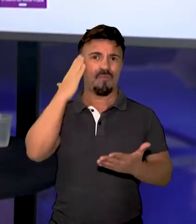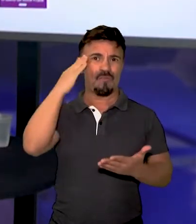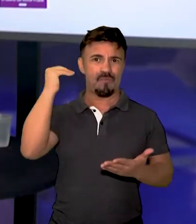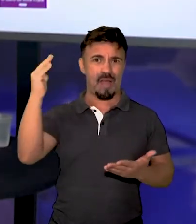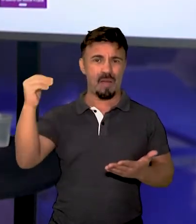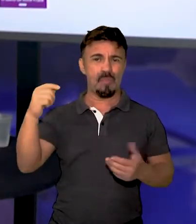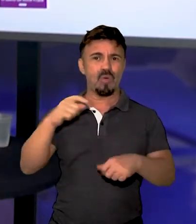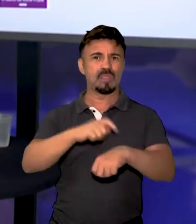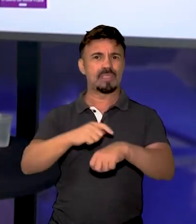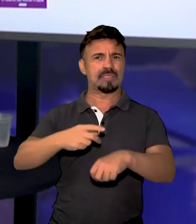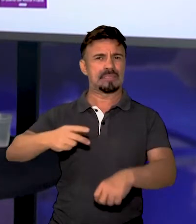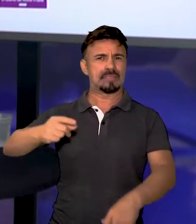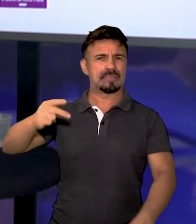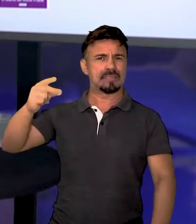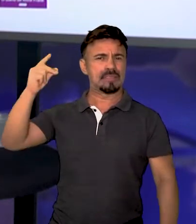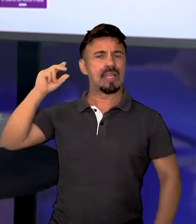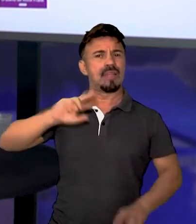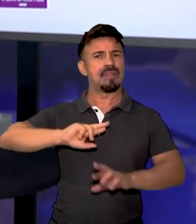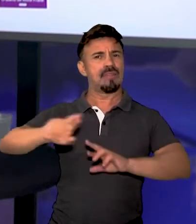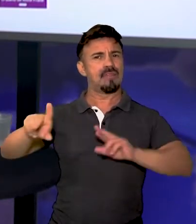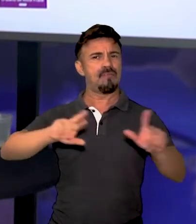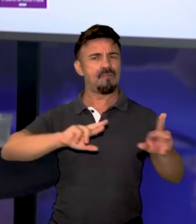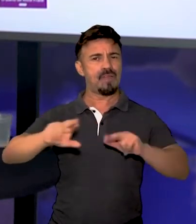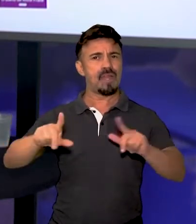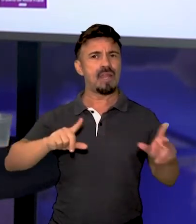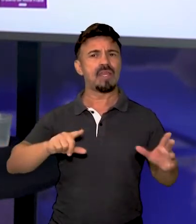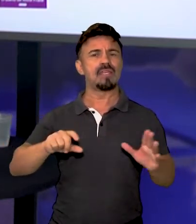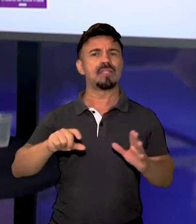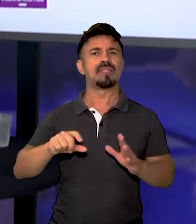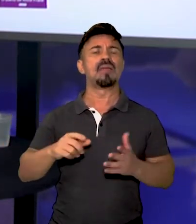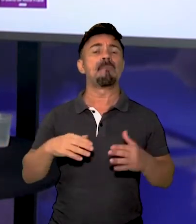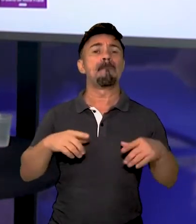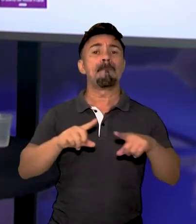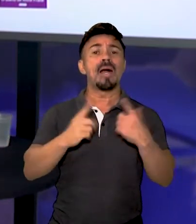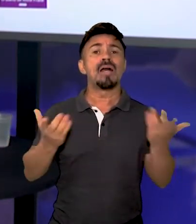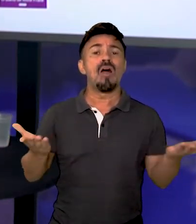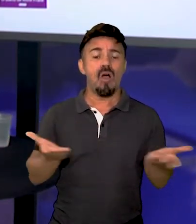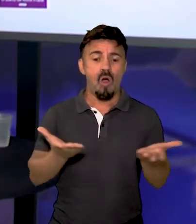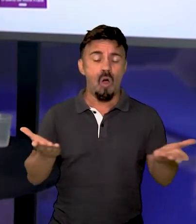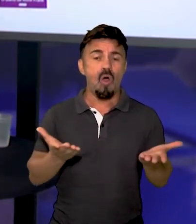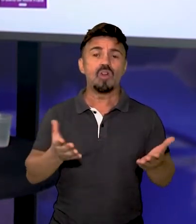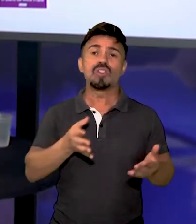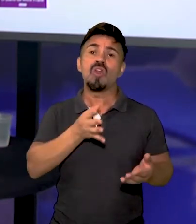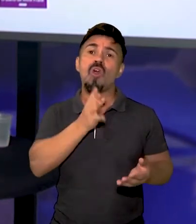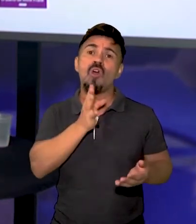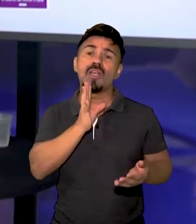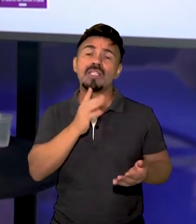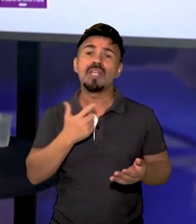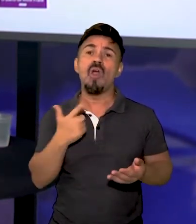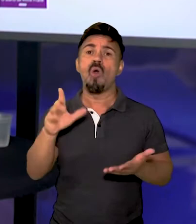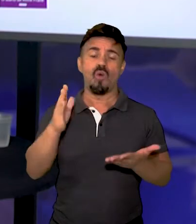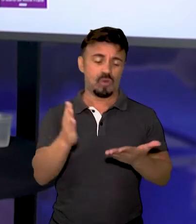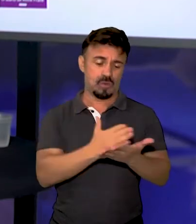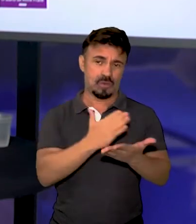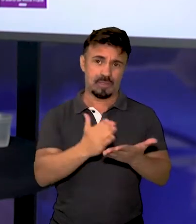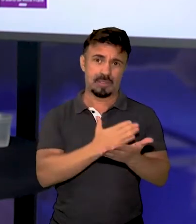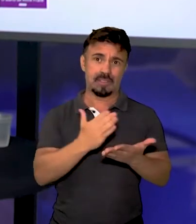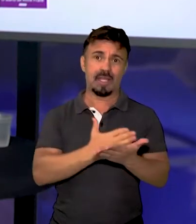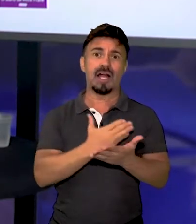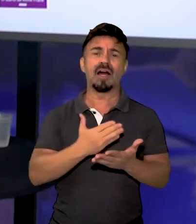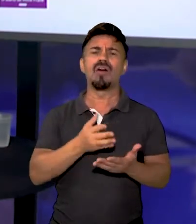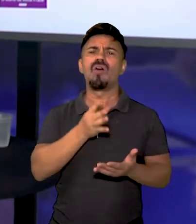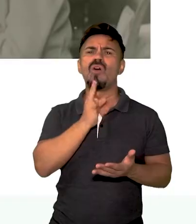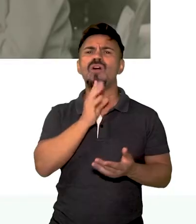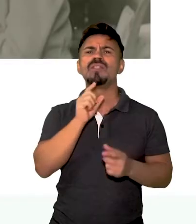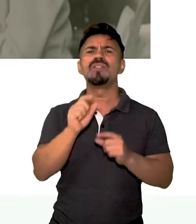escritos em épocas diferentes. Mas hoje nós também iremos conhecer uma outra página de diário. E aí vamos conhecer